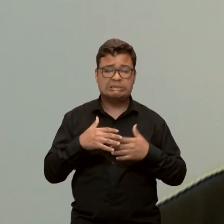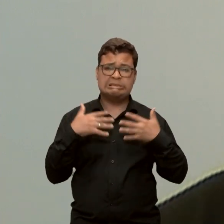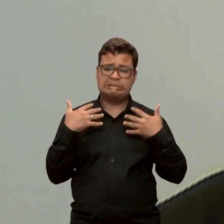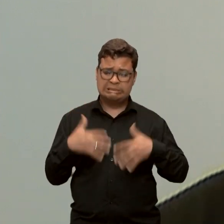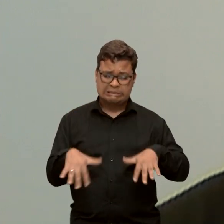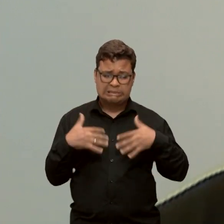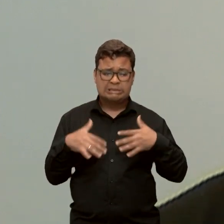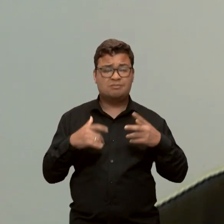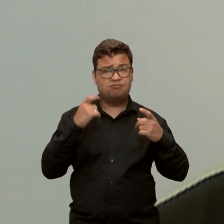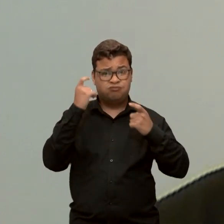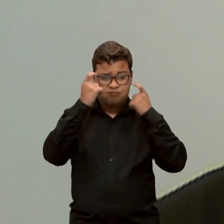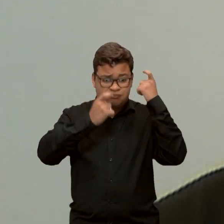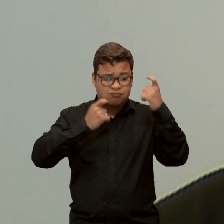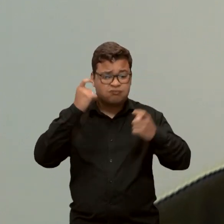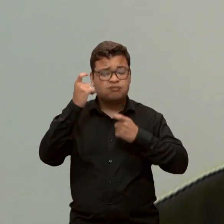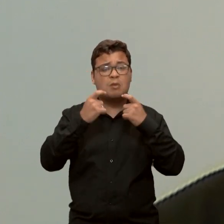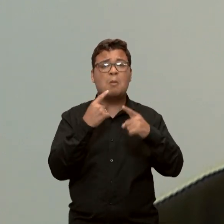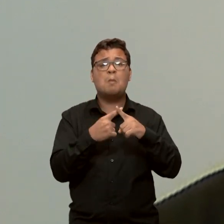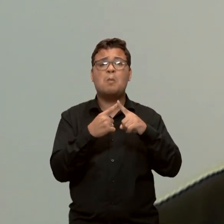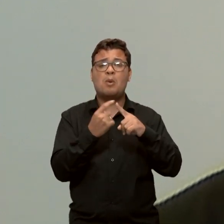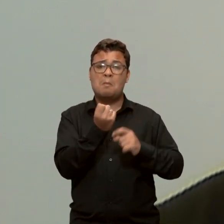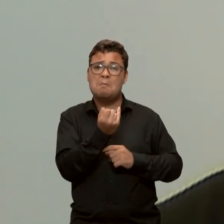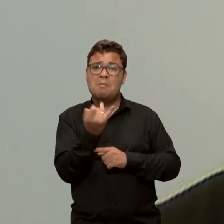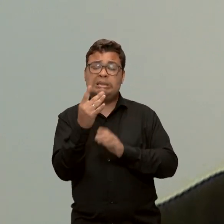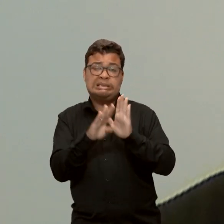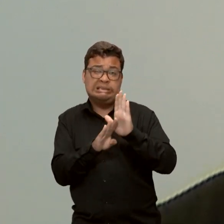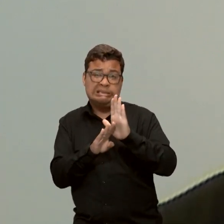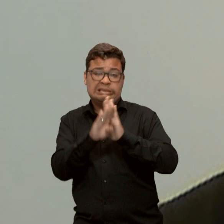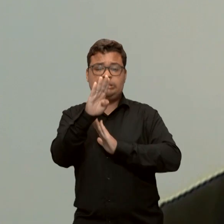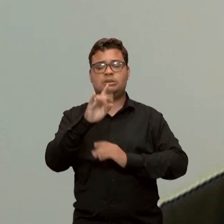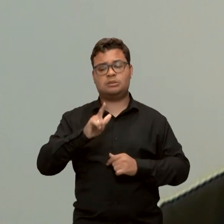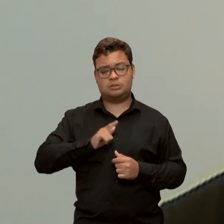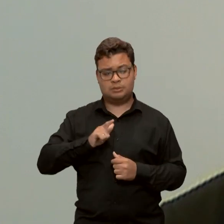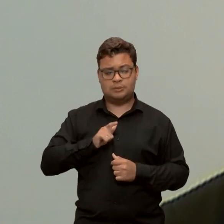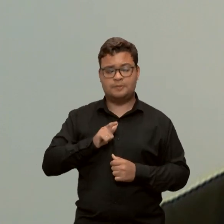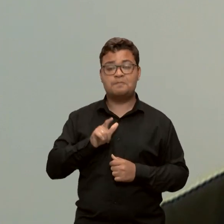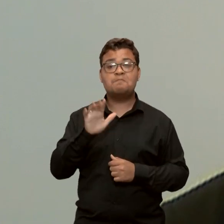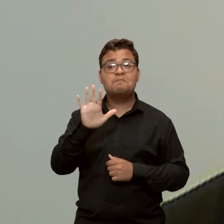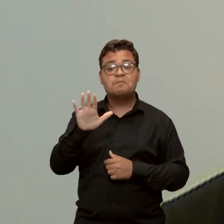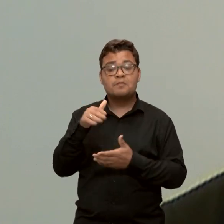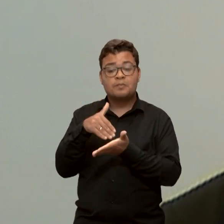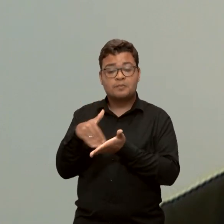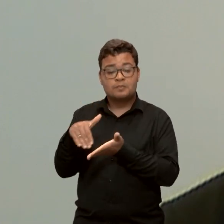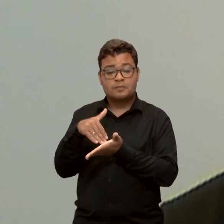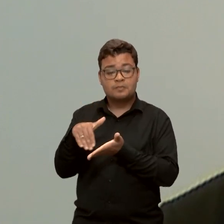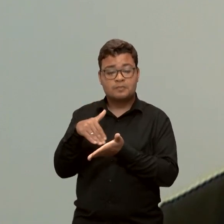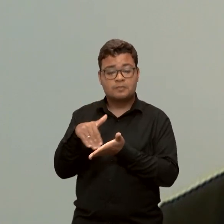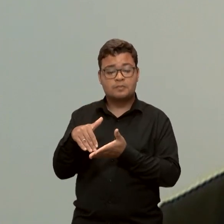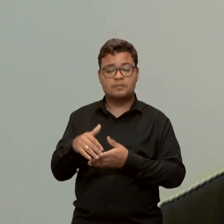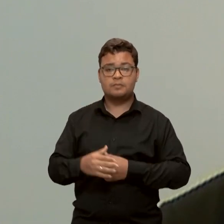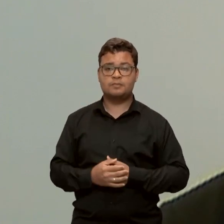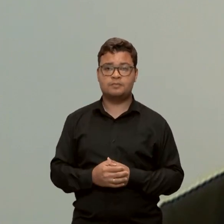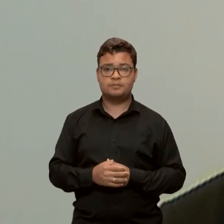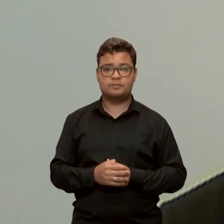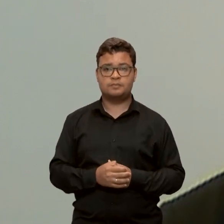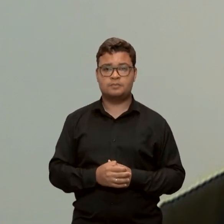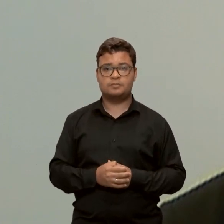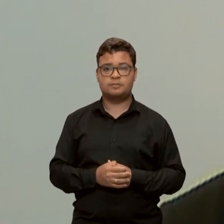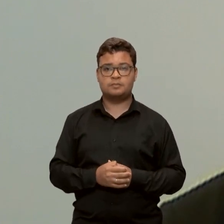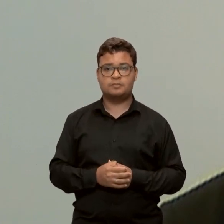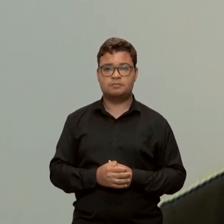e tivemos mais de 43 mil casos confirmados e com